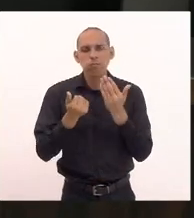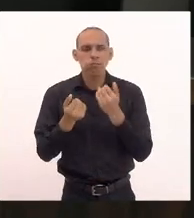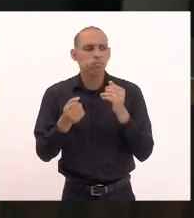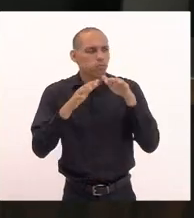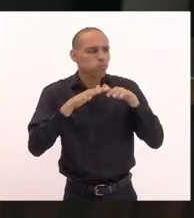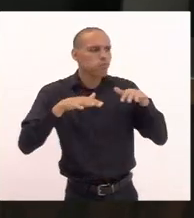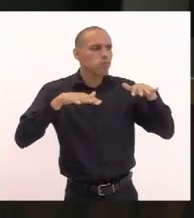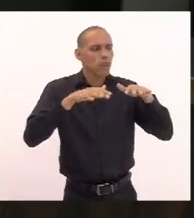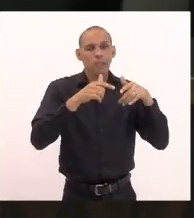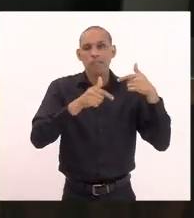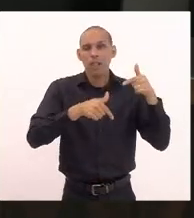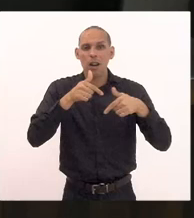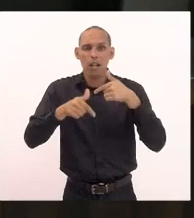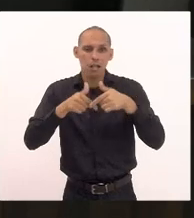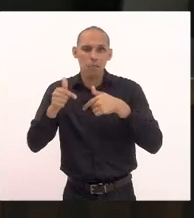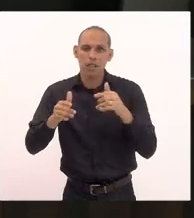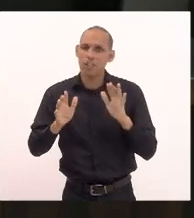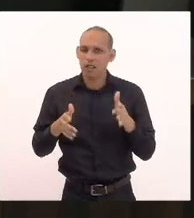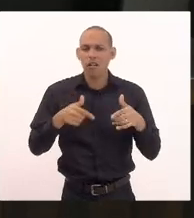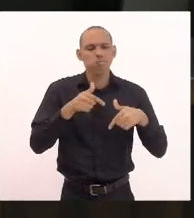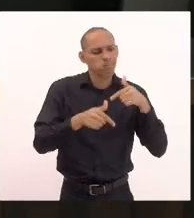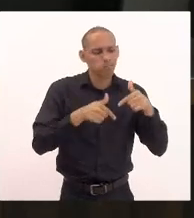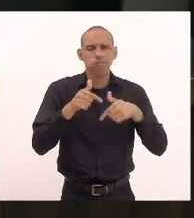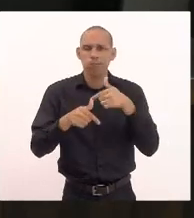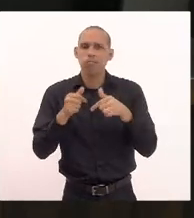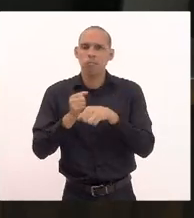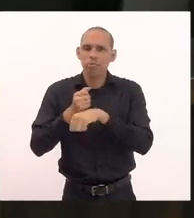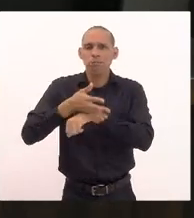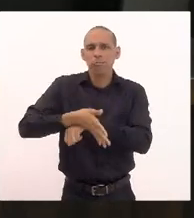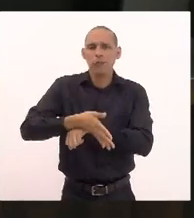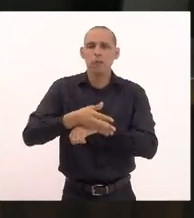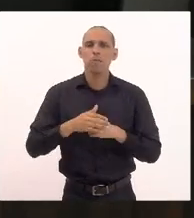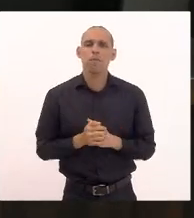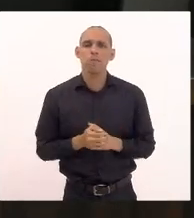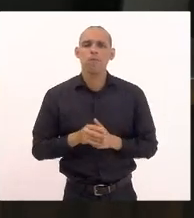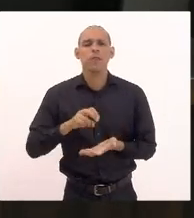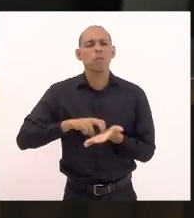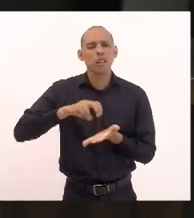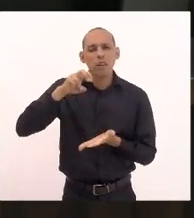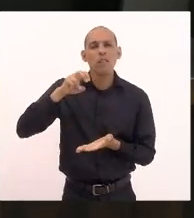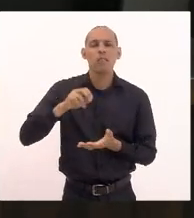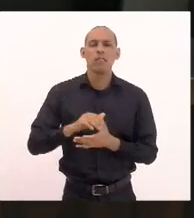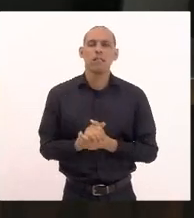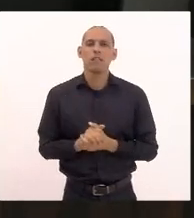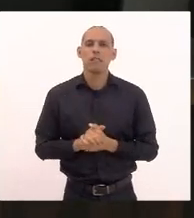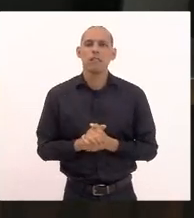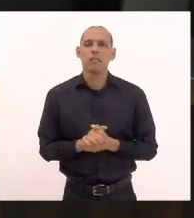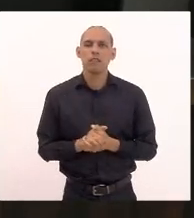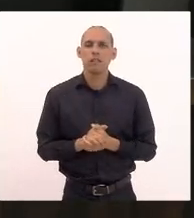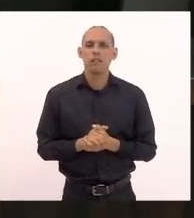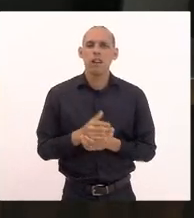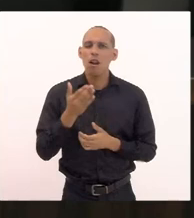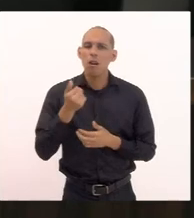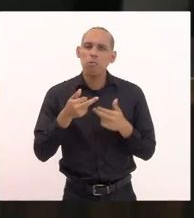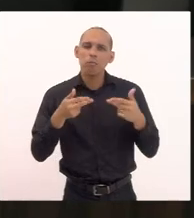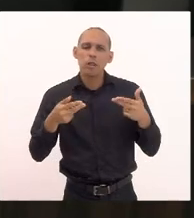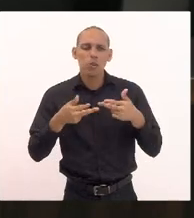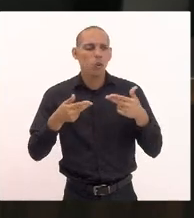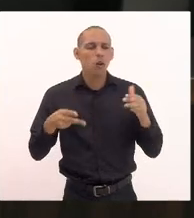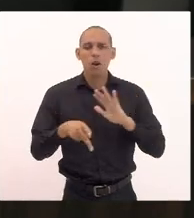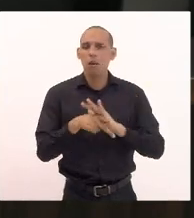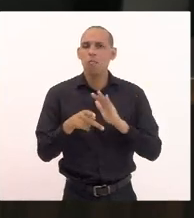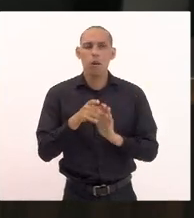pessoas que iriam trabalhar, que já estavam trabalhando desde madrugada, pela manhã, questão dos insumos na área da saúde,